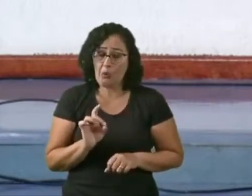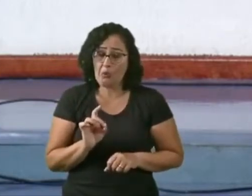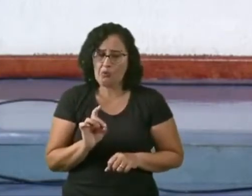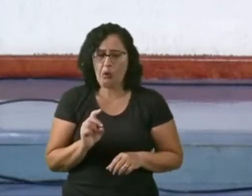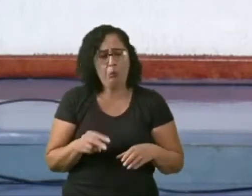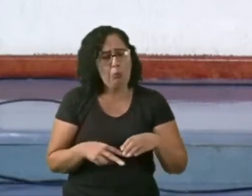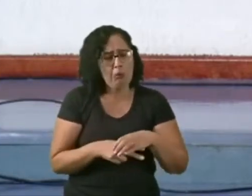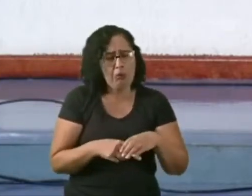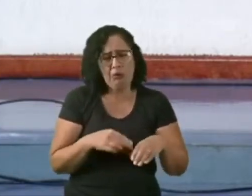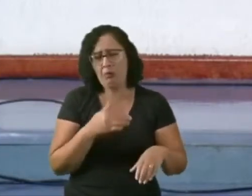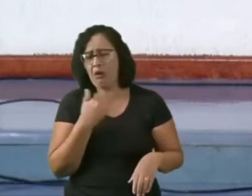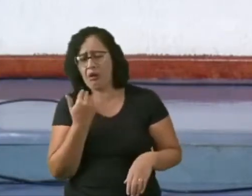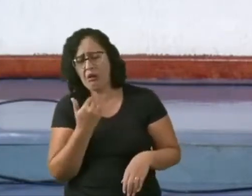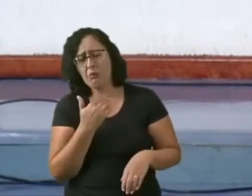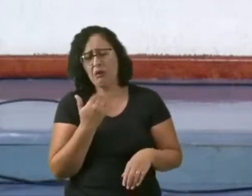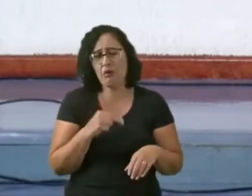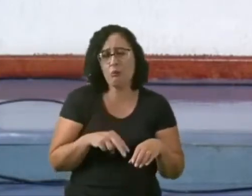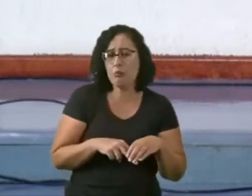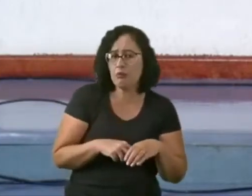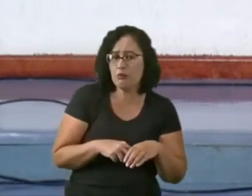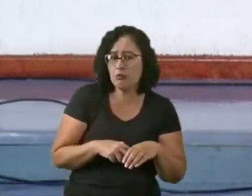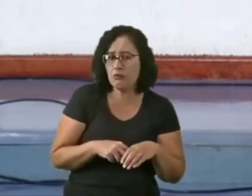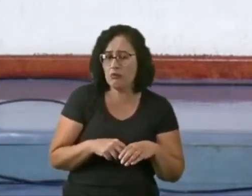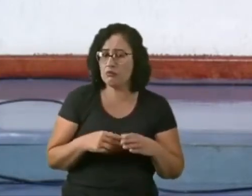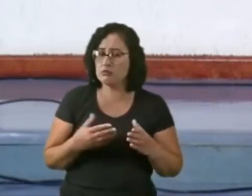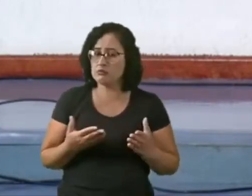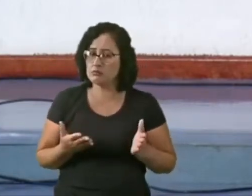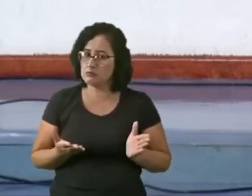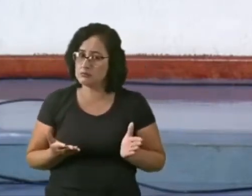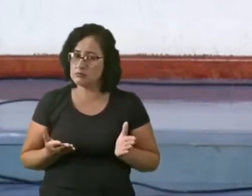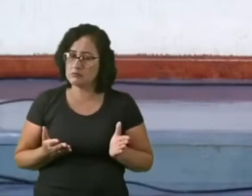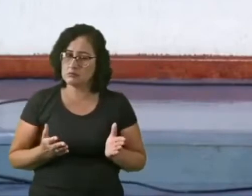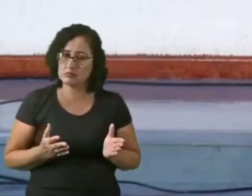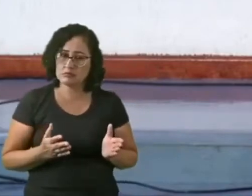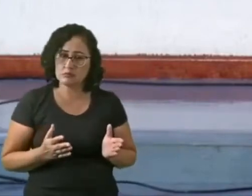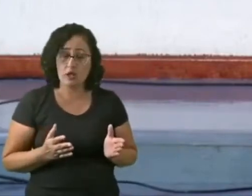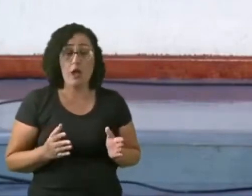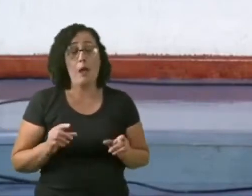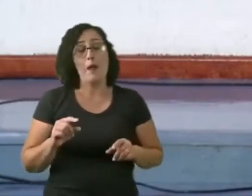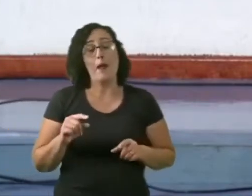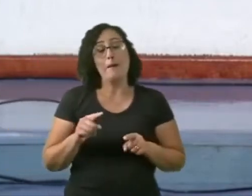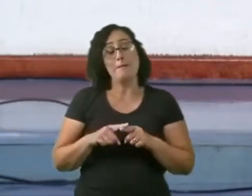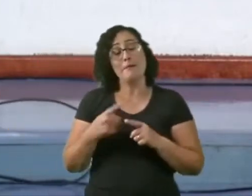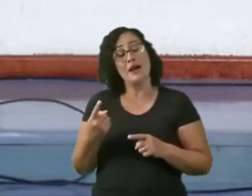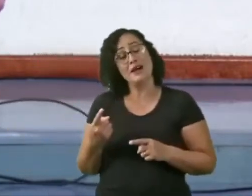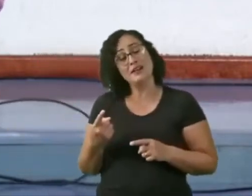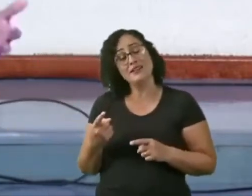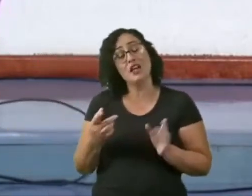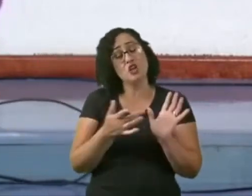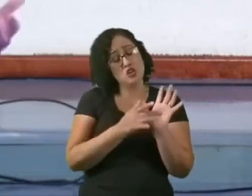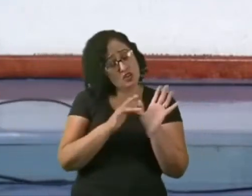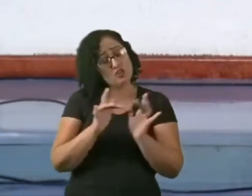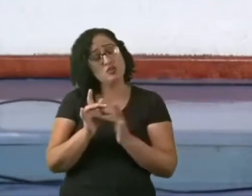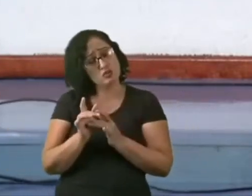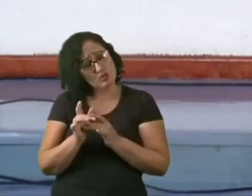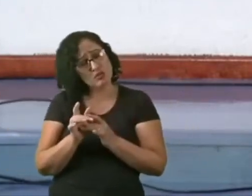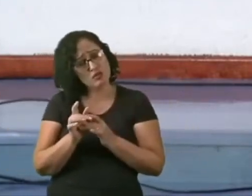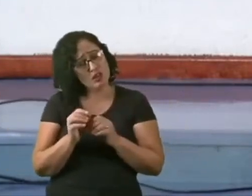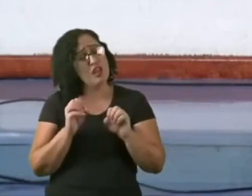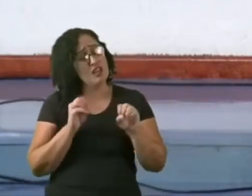porta daqueles dois discípulos. Porque Jesus, ele já tinha falado que ao terceiro dia ele ia ressuscitar.